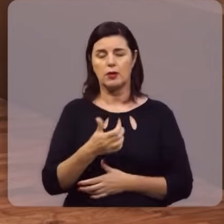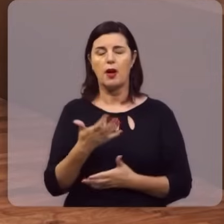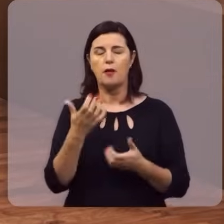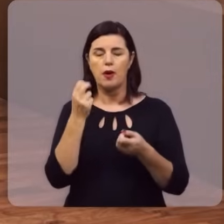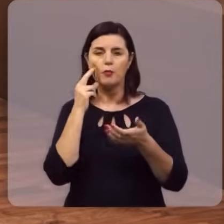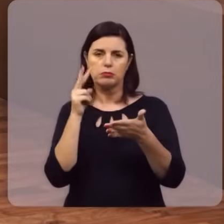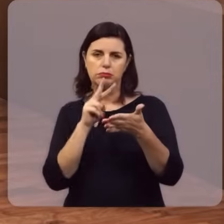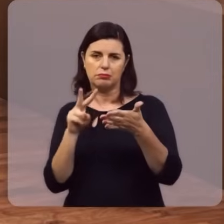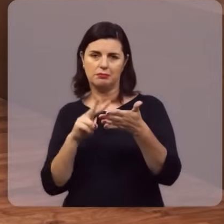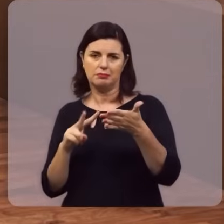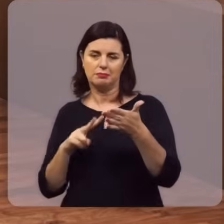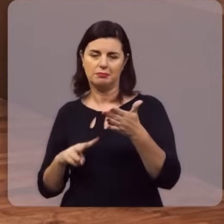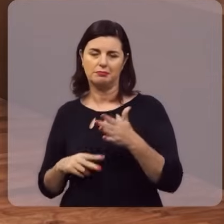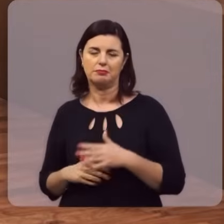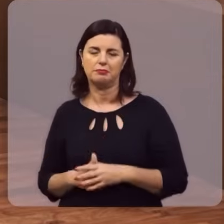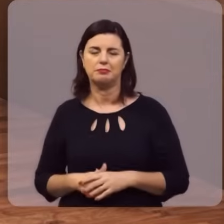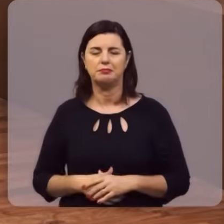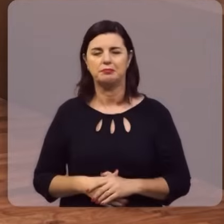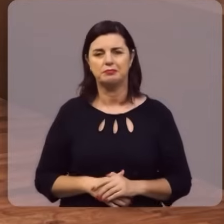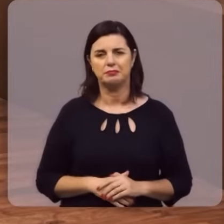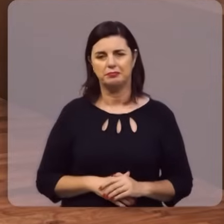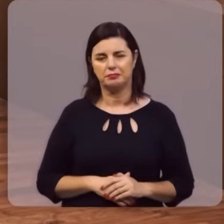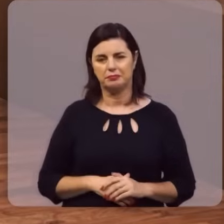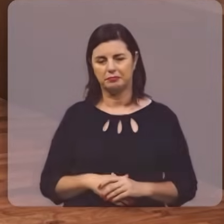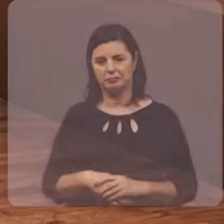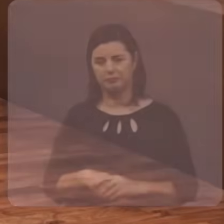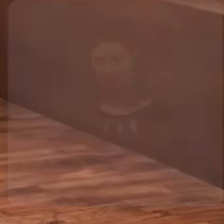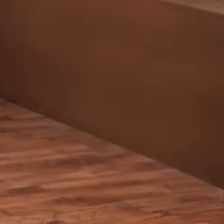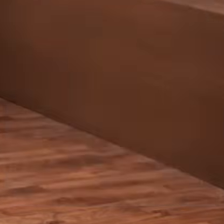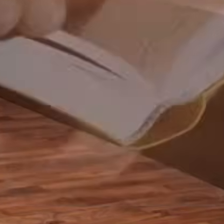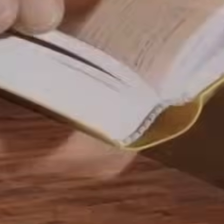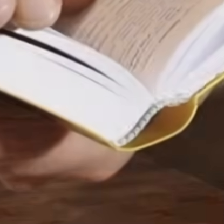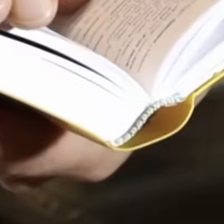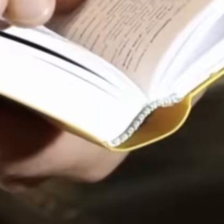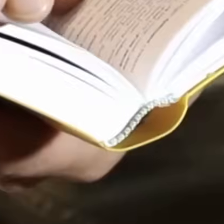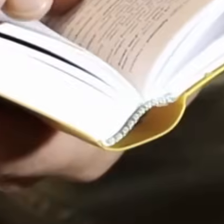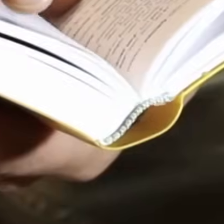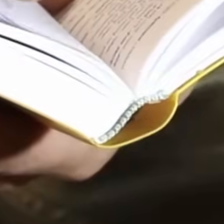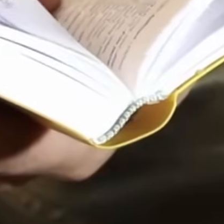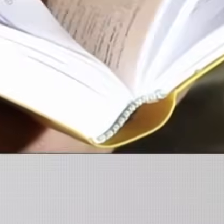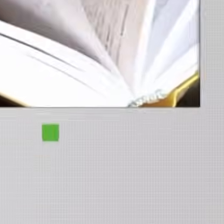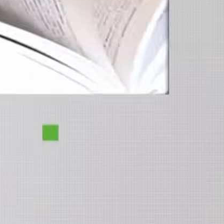6 Vamos ouvir a leitura deste texto